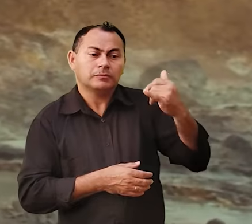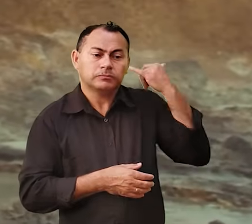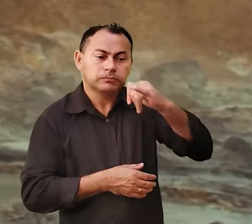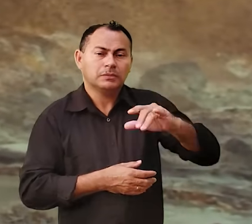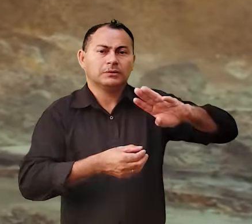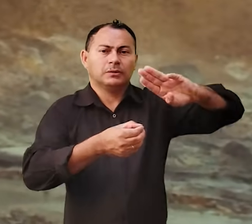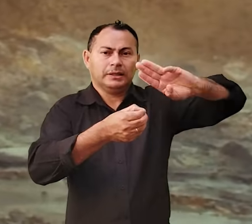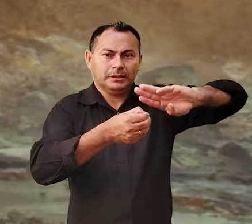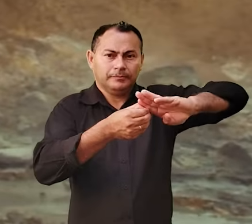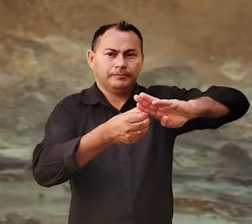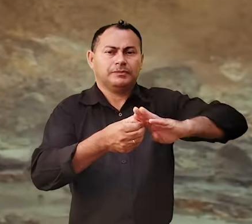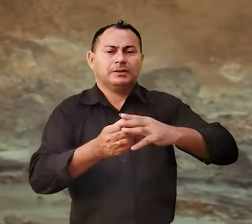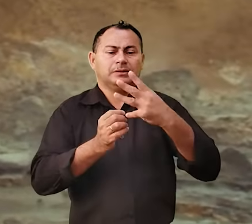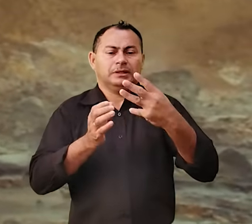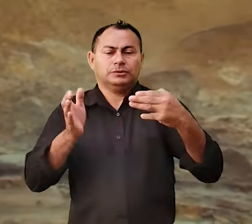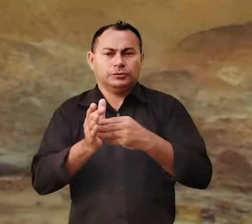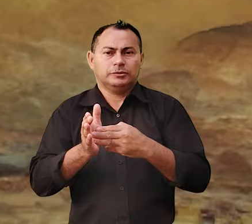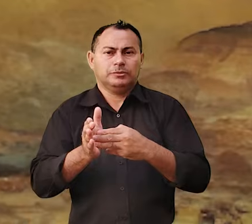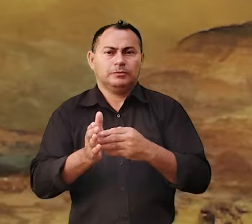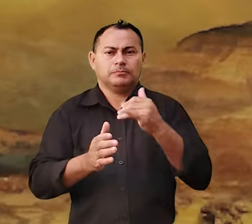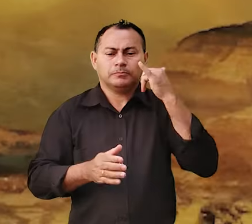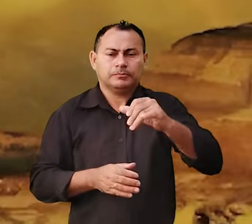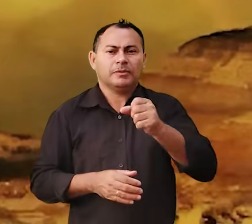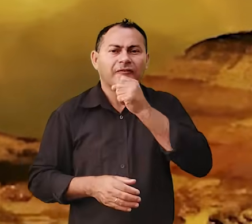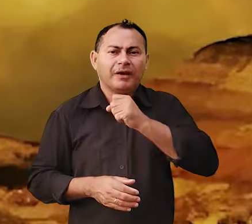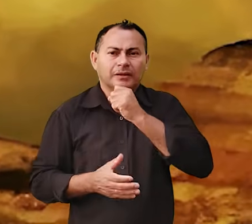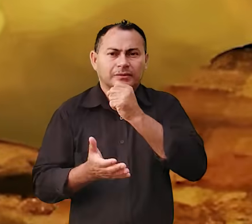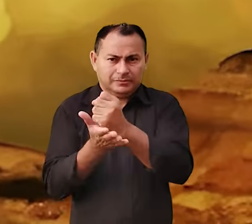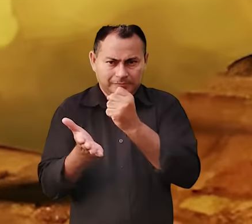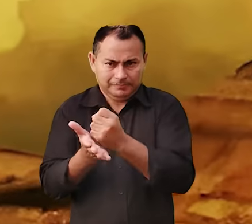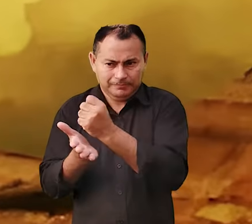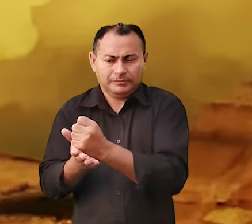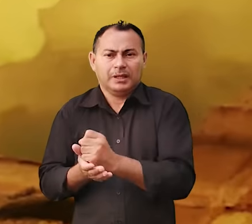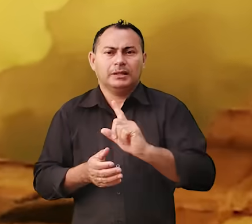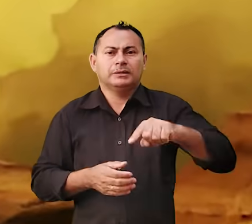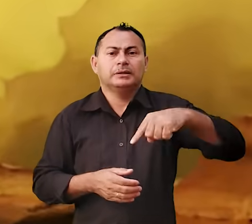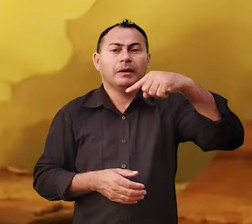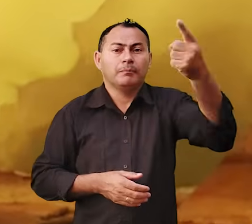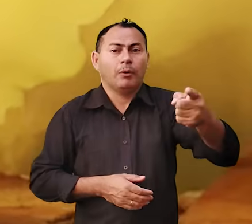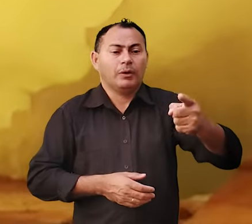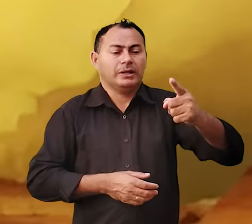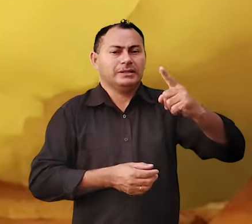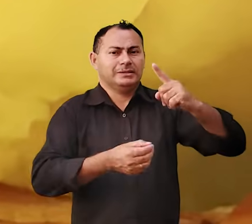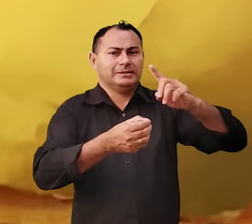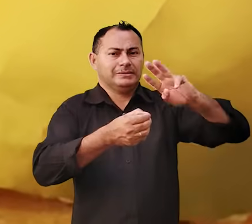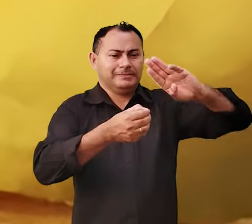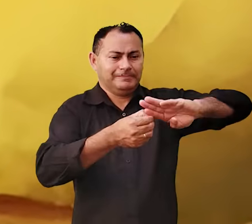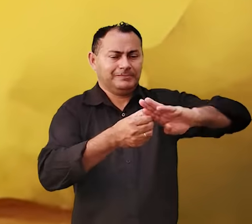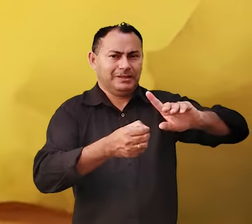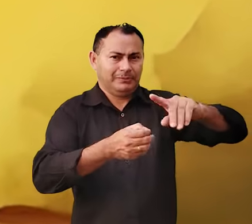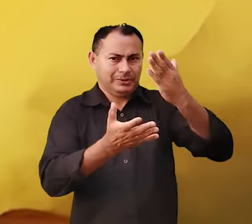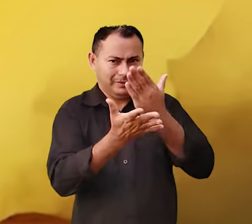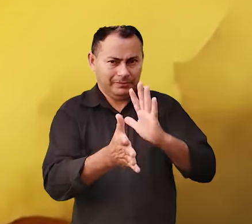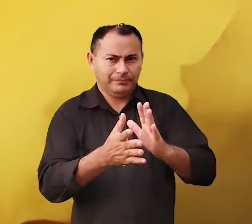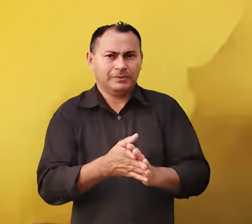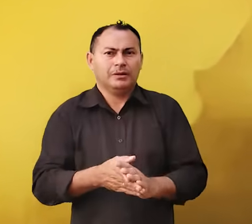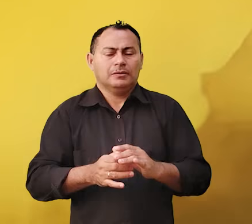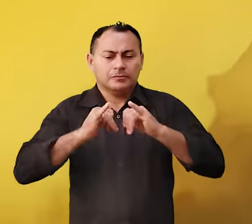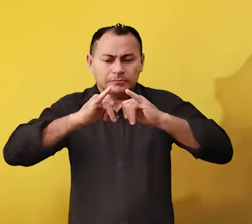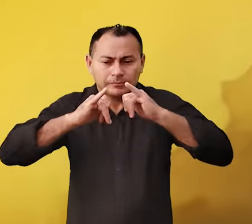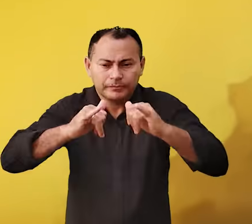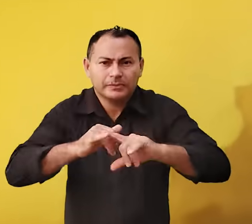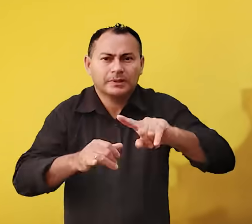Mas os últimos 3 profetas do Velho Testamento são profetas do pós-exílio, porque viveram e pregaram no